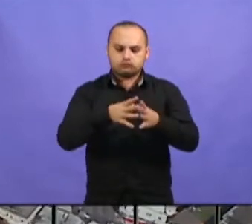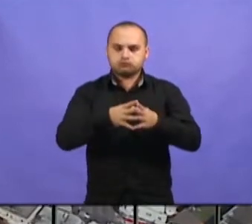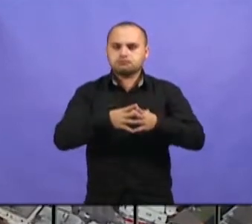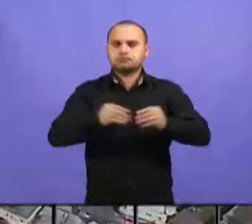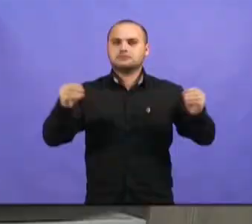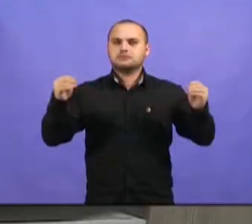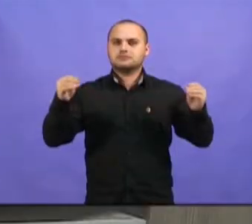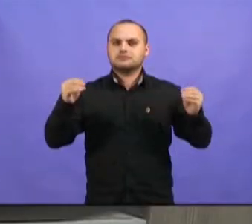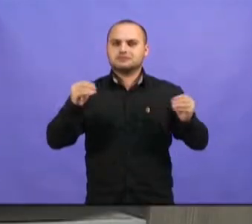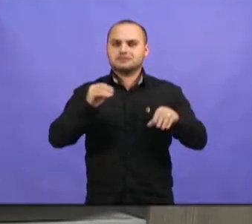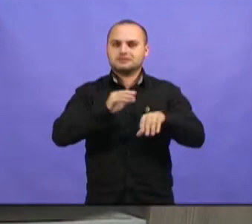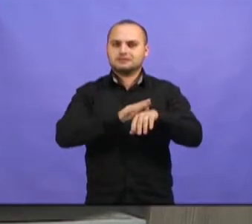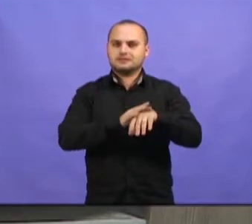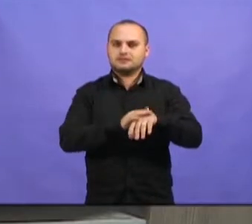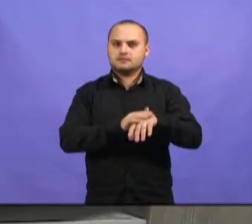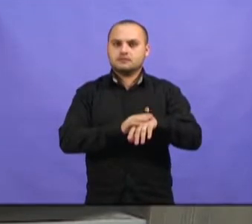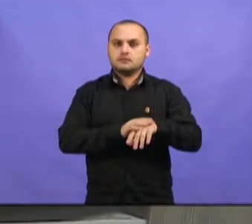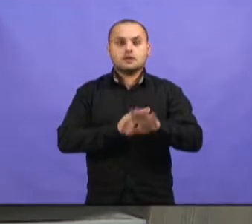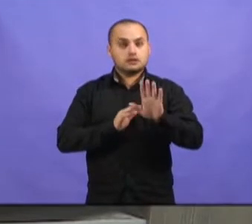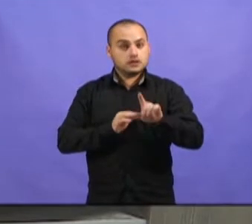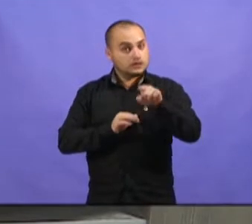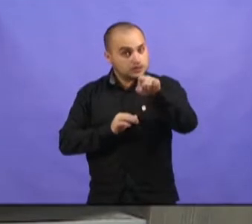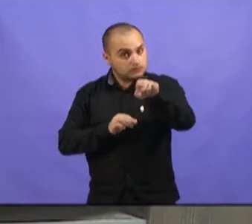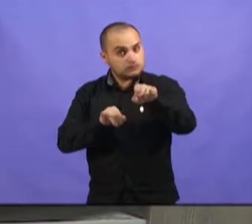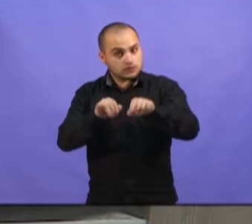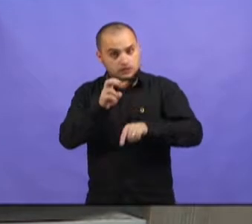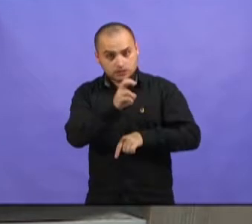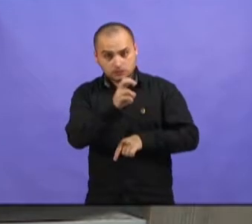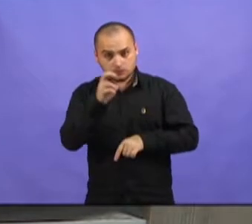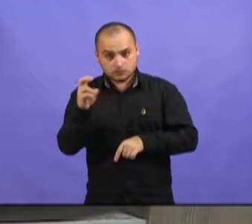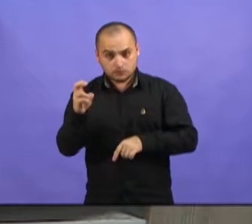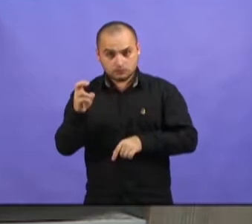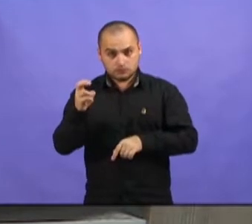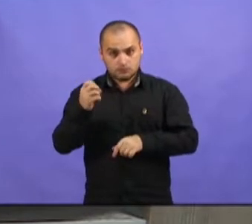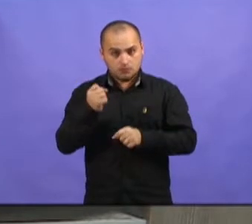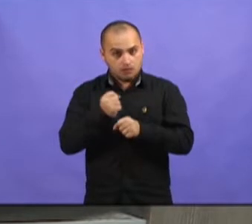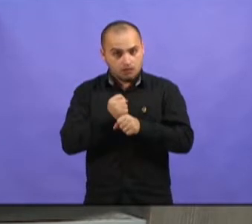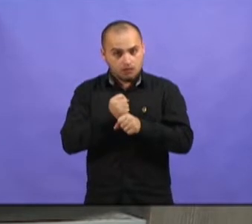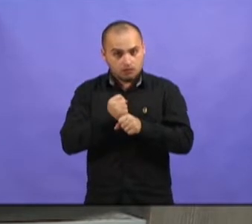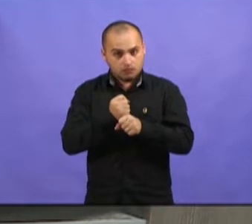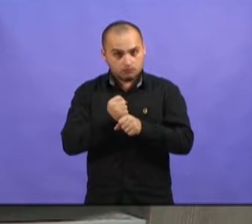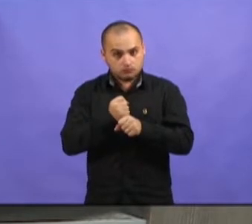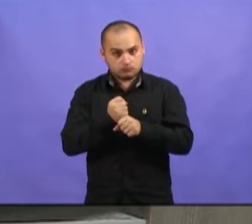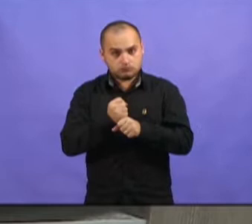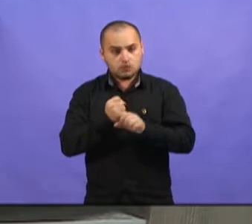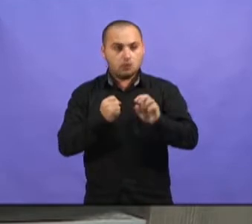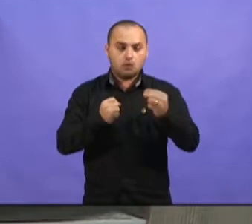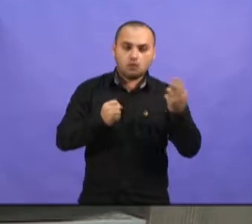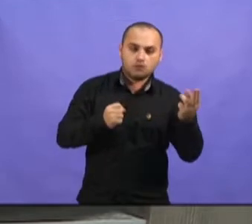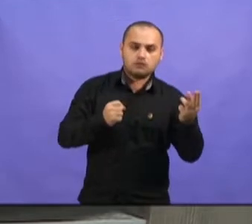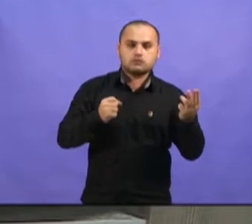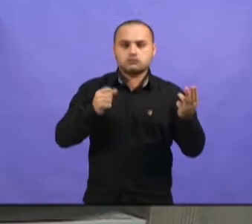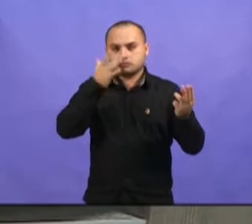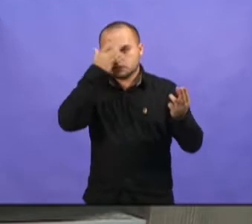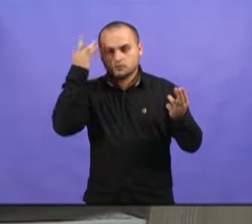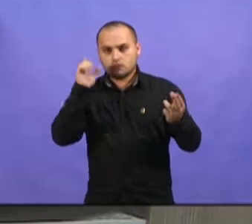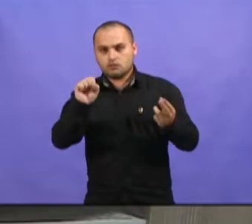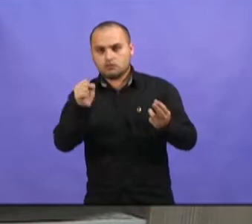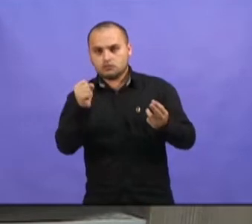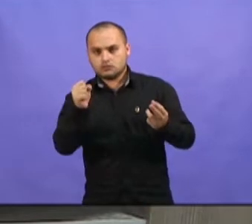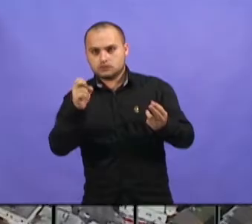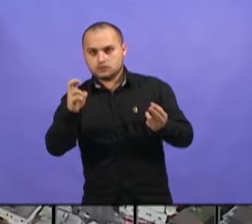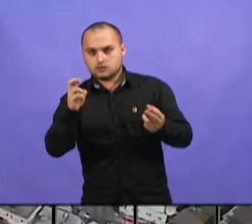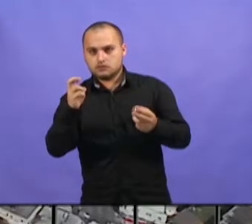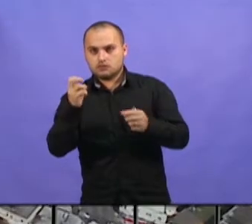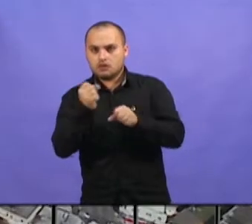55 anos, né, atualmente mais 30 anos de atividade, né? Pessoas de 80 anos, né, de 85 anos, têm tido